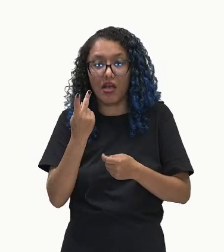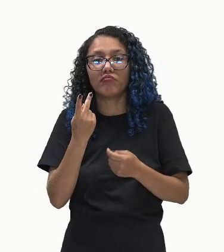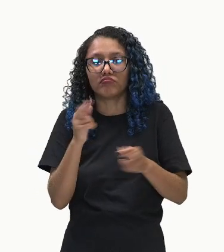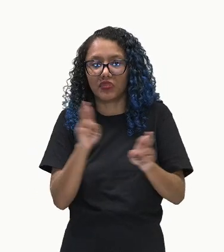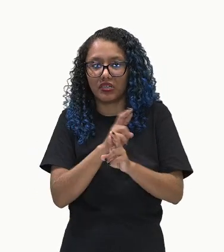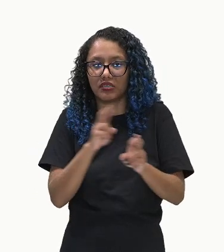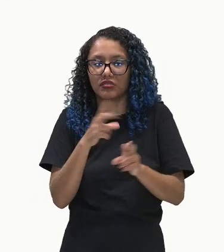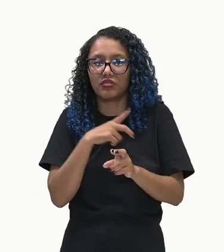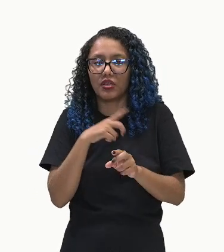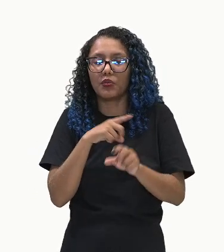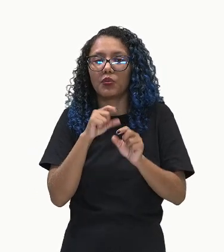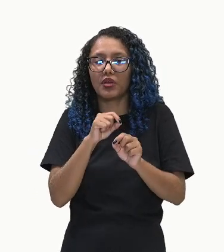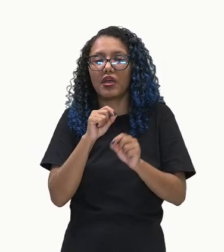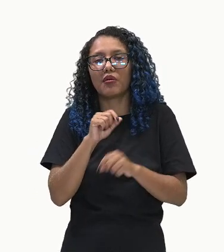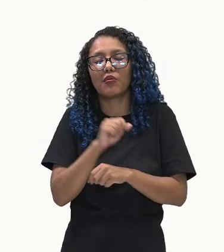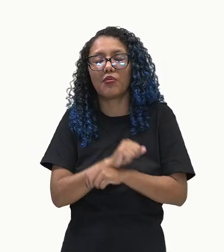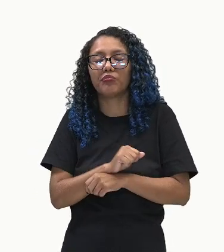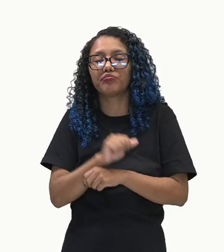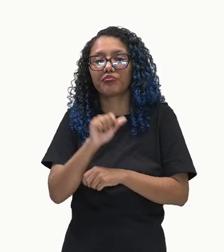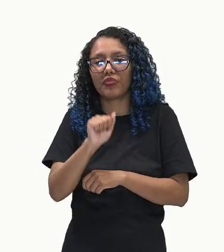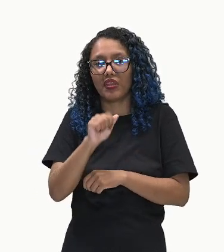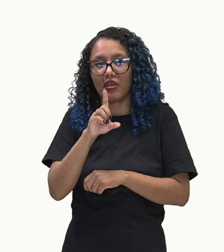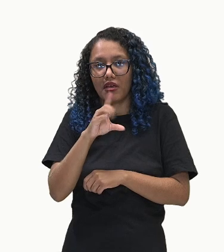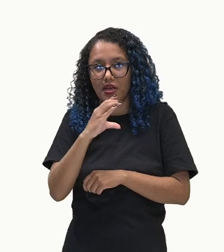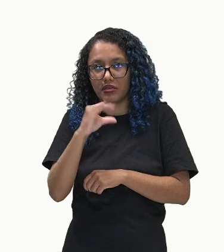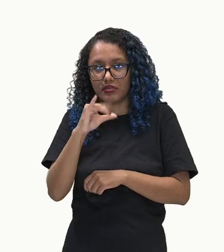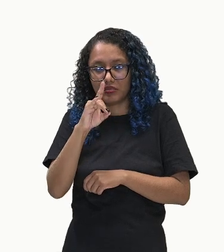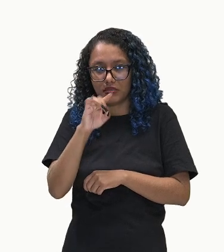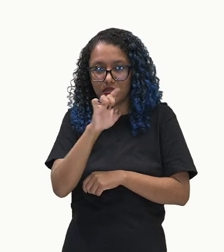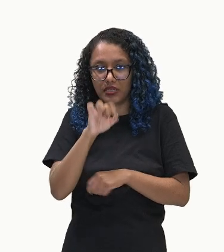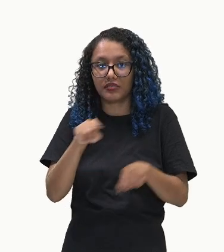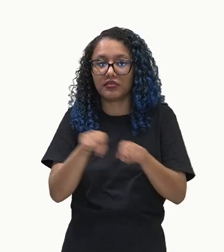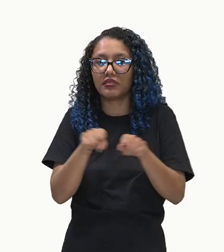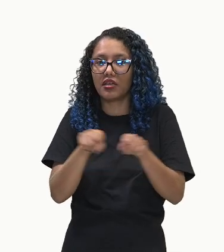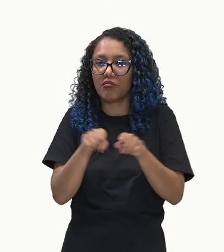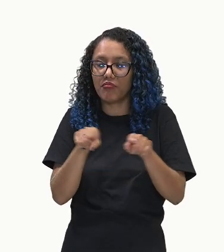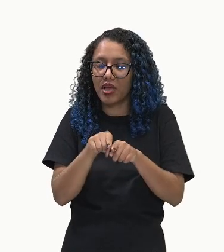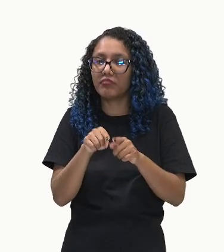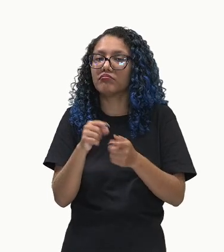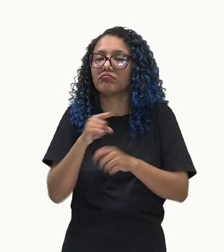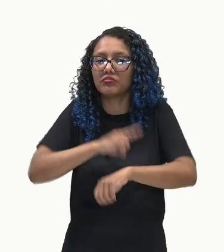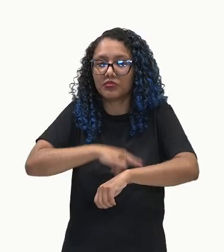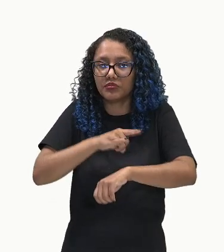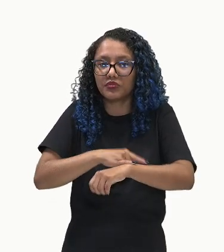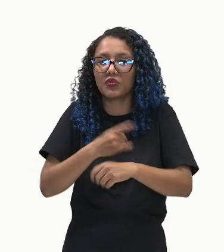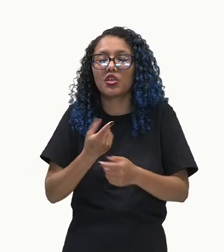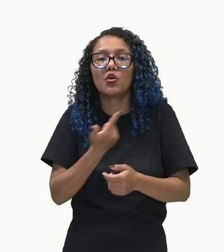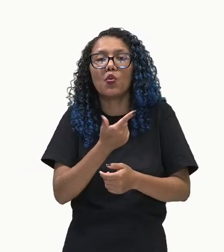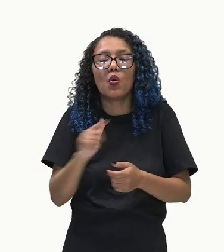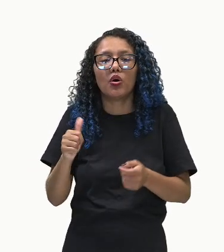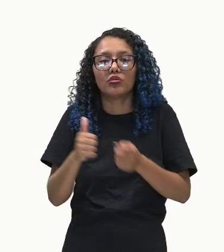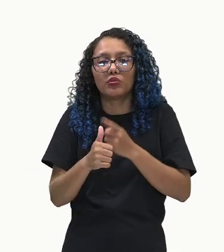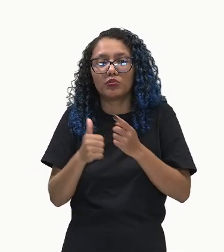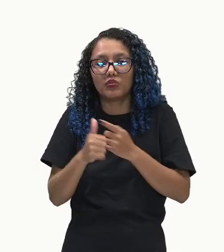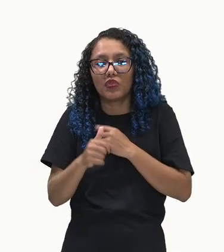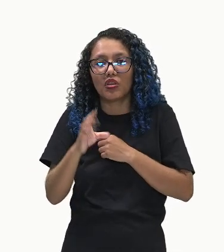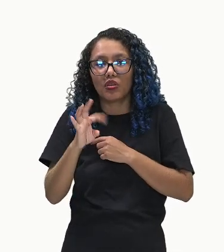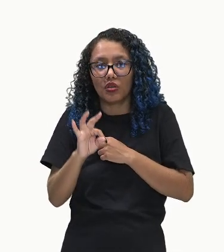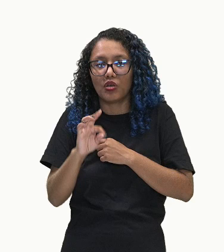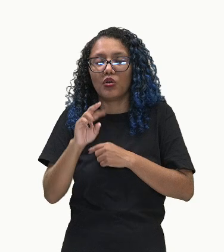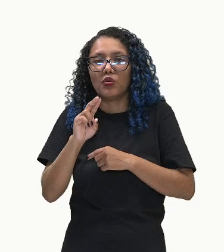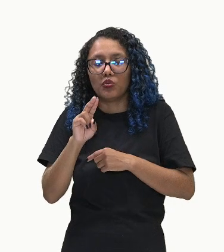desse fluido e a concentração da urina. E nós temos aí o túbulo coletor, que coleta a urina final